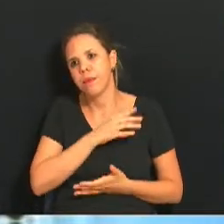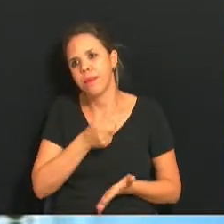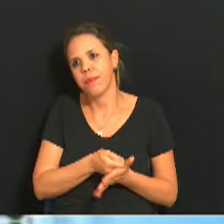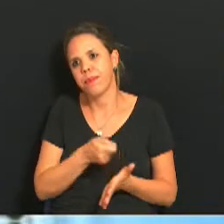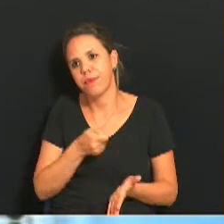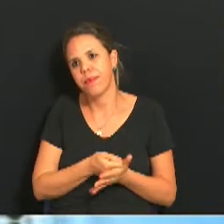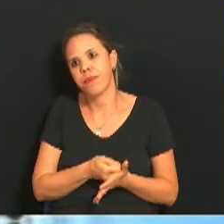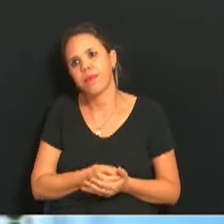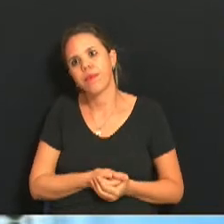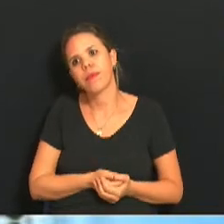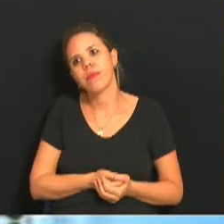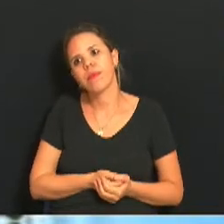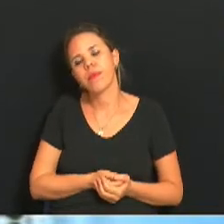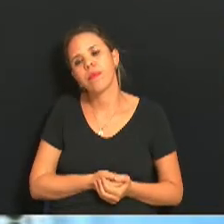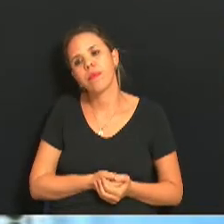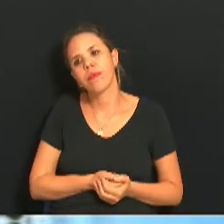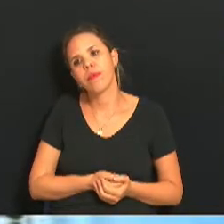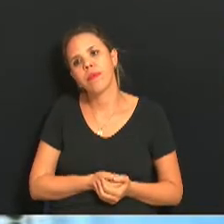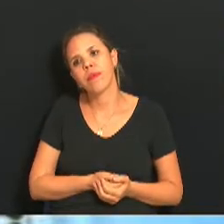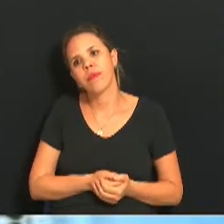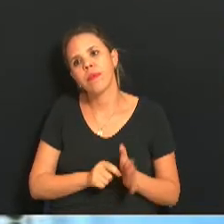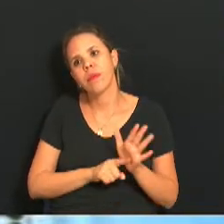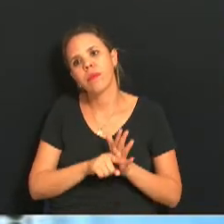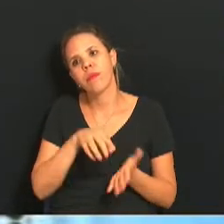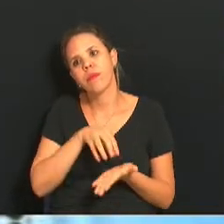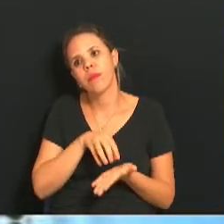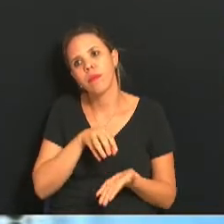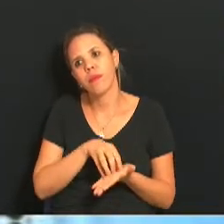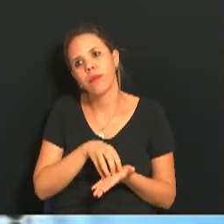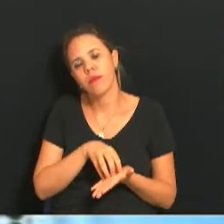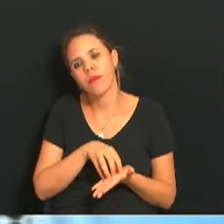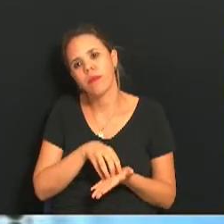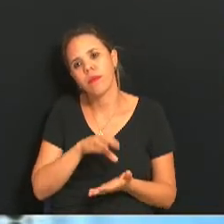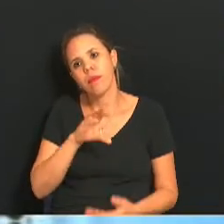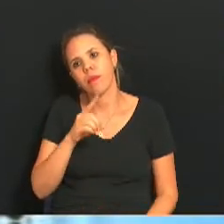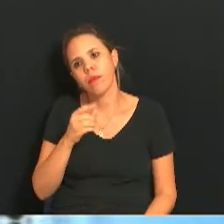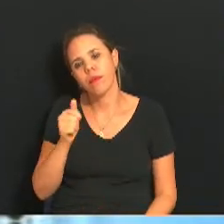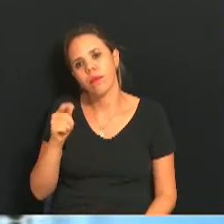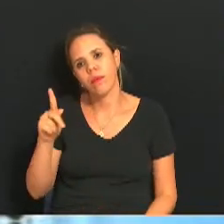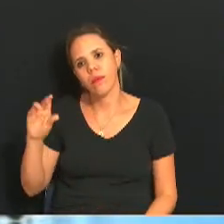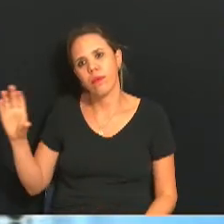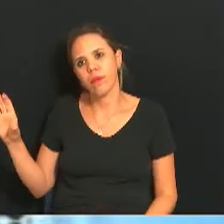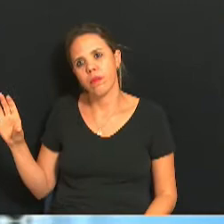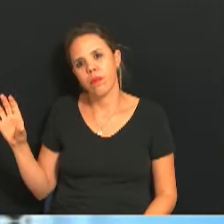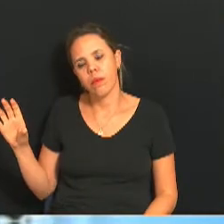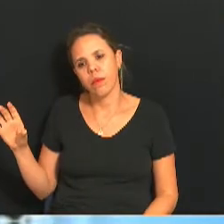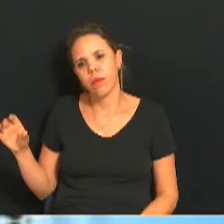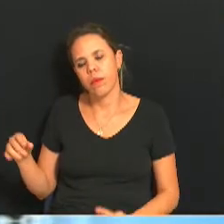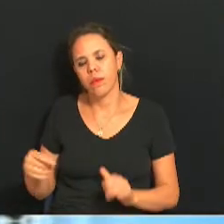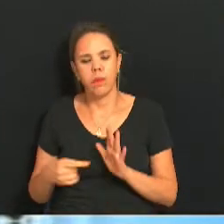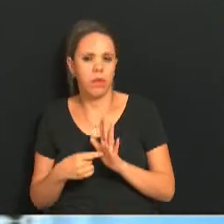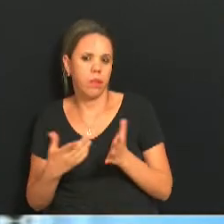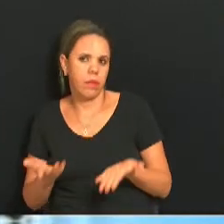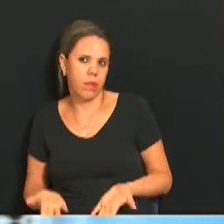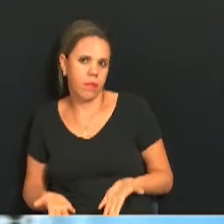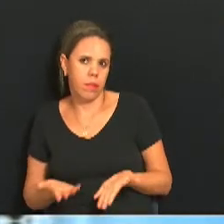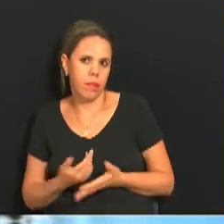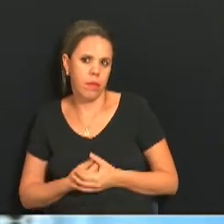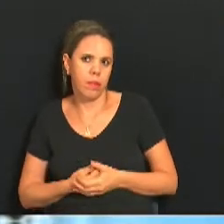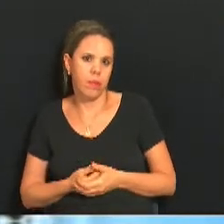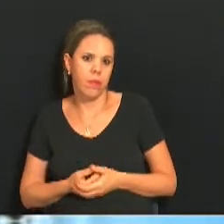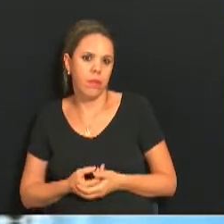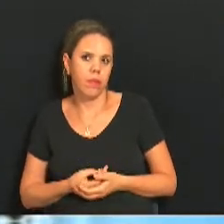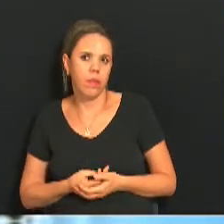nesse técnica da cdtc que é o órgão de assessoramento do Google o que é a contar a há situações